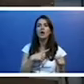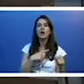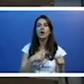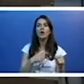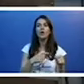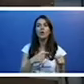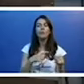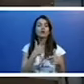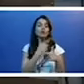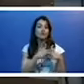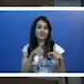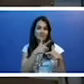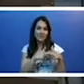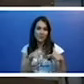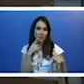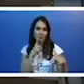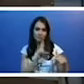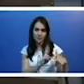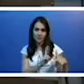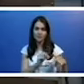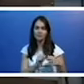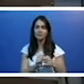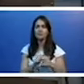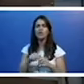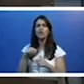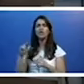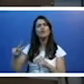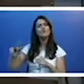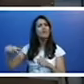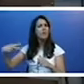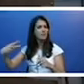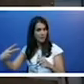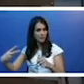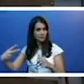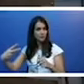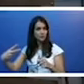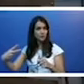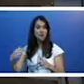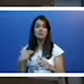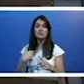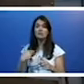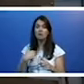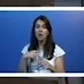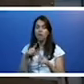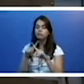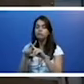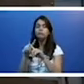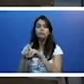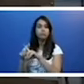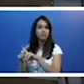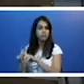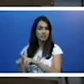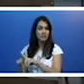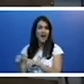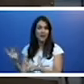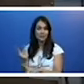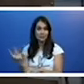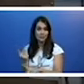divisão. Inversamente proporcionais. Se eu multiplicar as